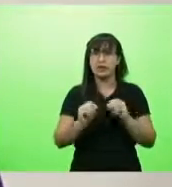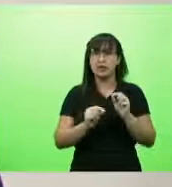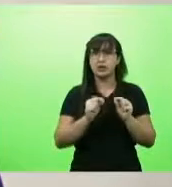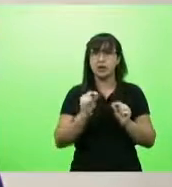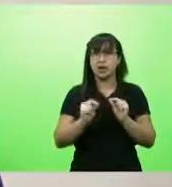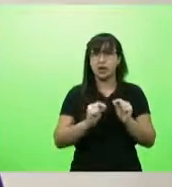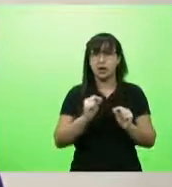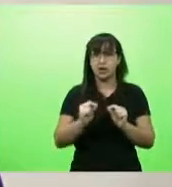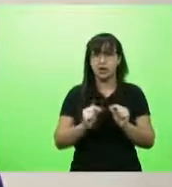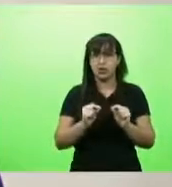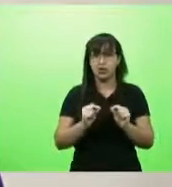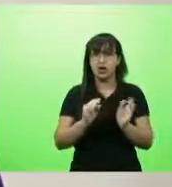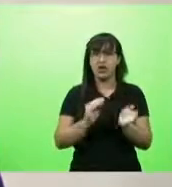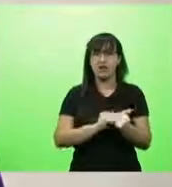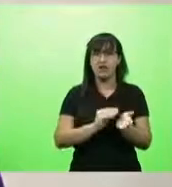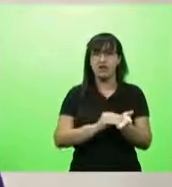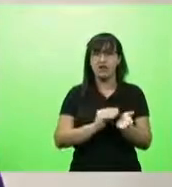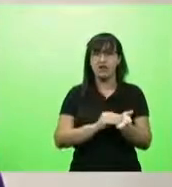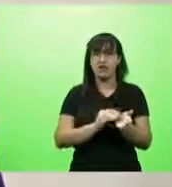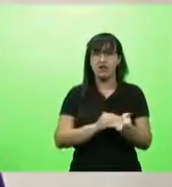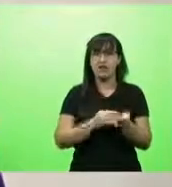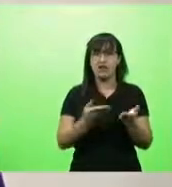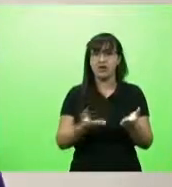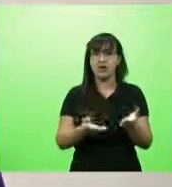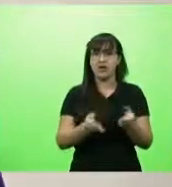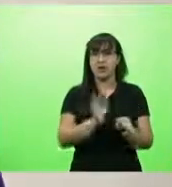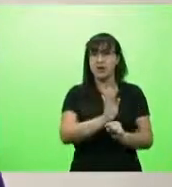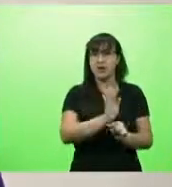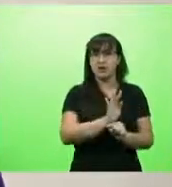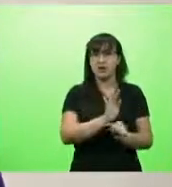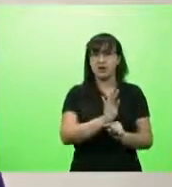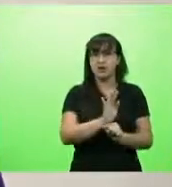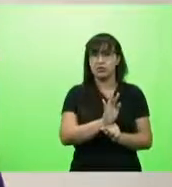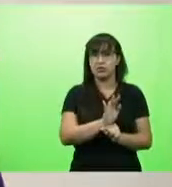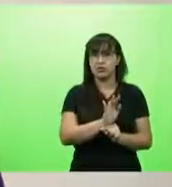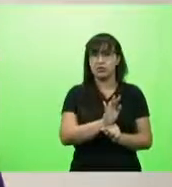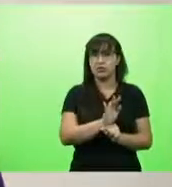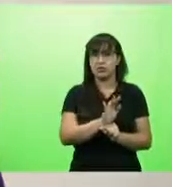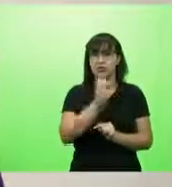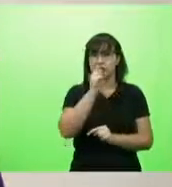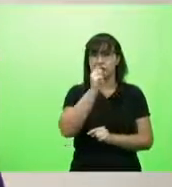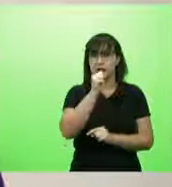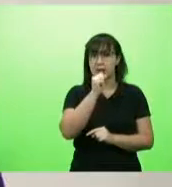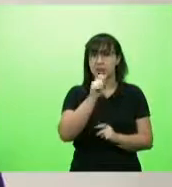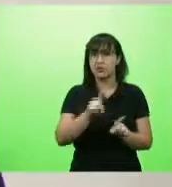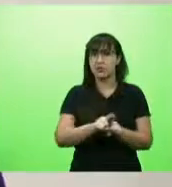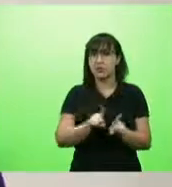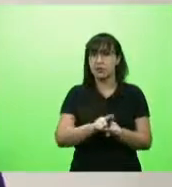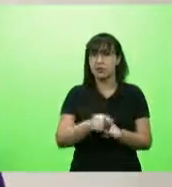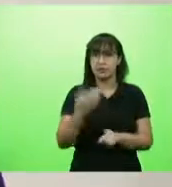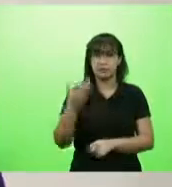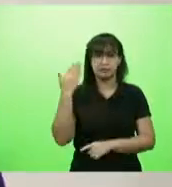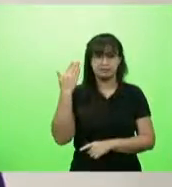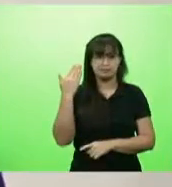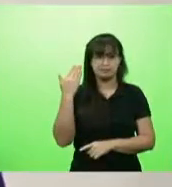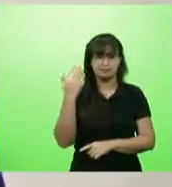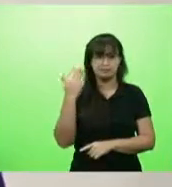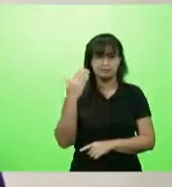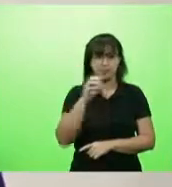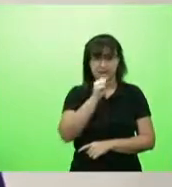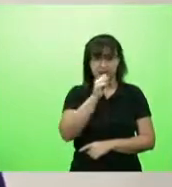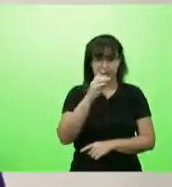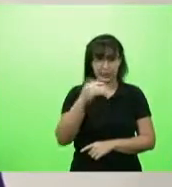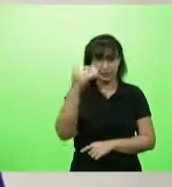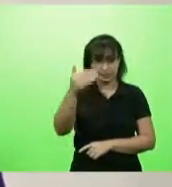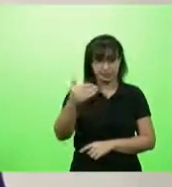falta dos colaboradores no varejo catarinense dos dois sábados passados e também no sábado passado, ou sábado que vem.